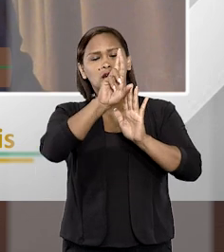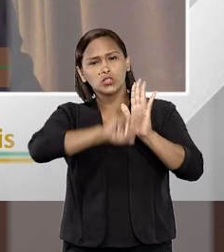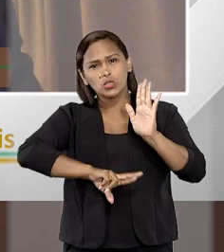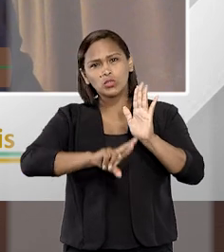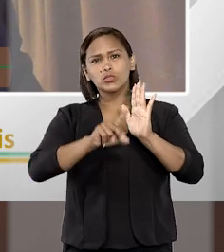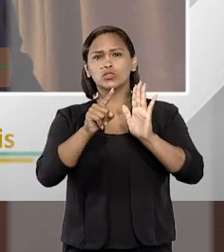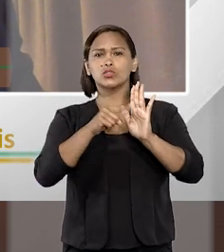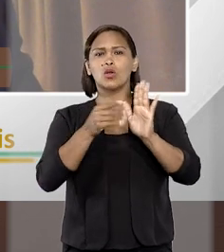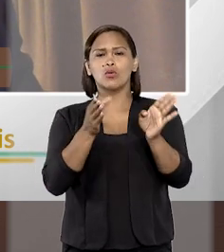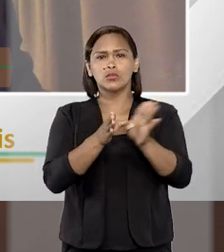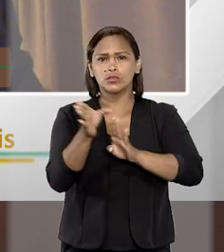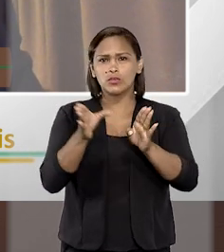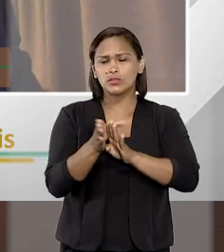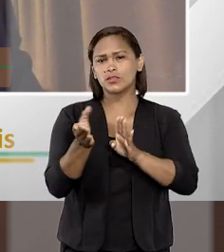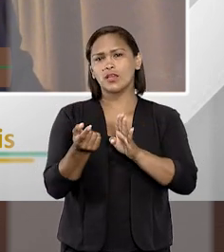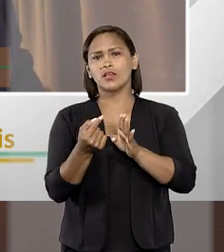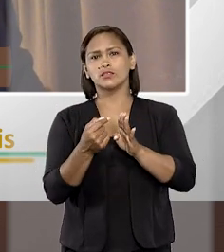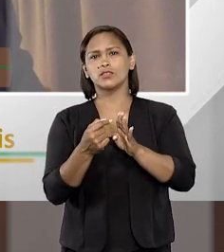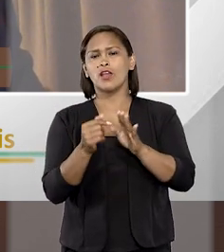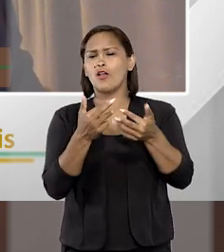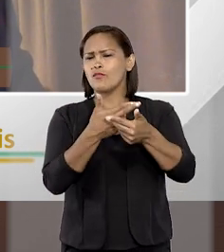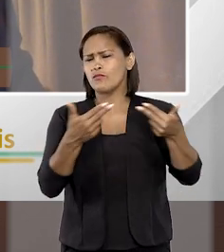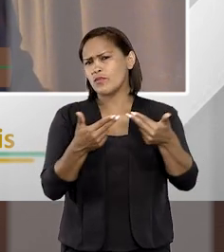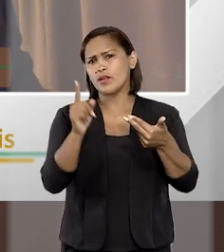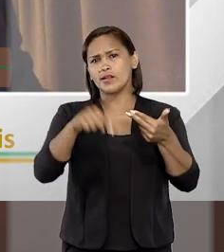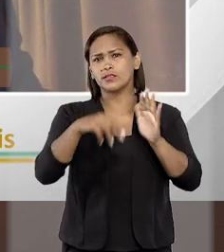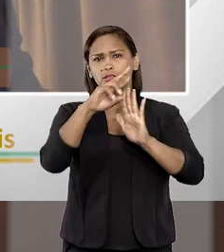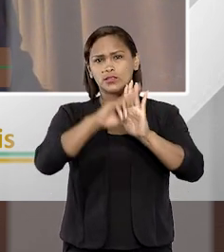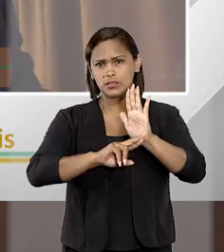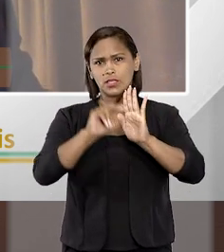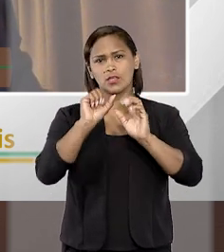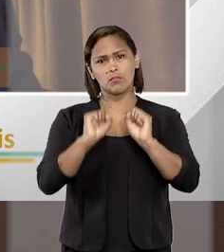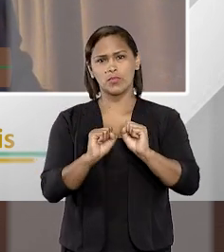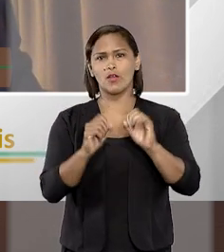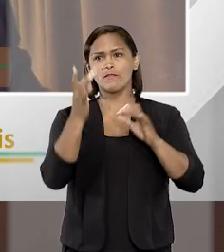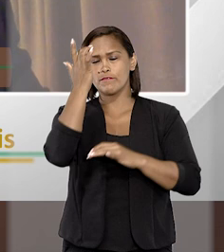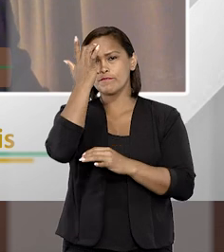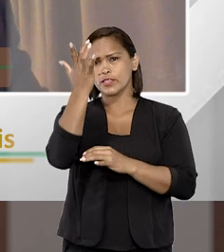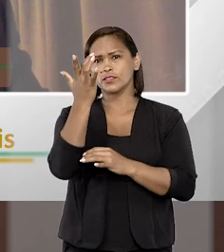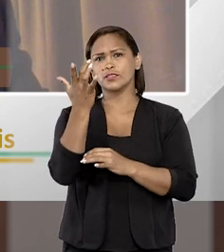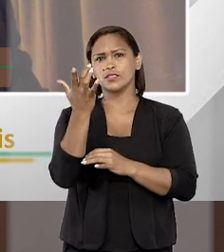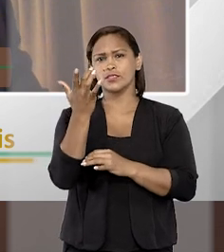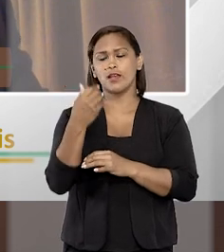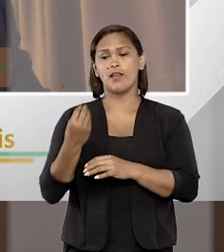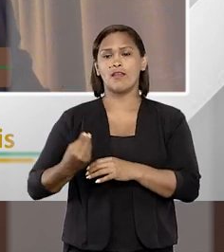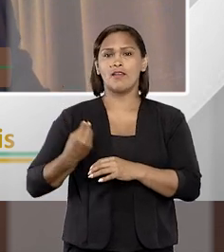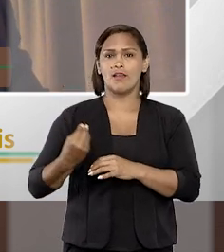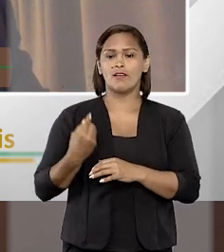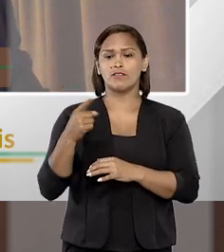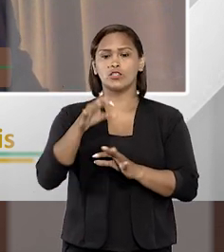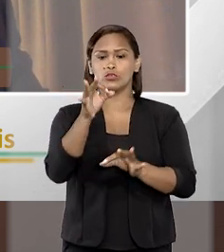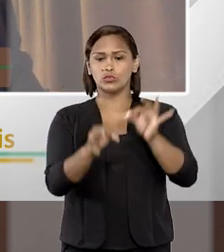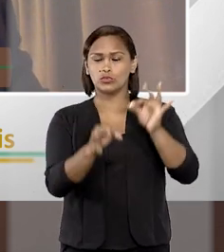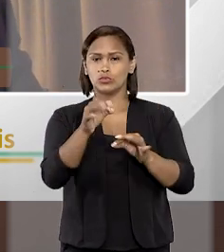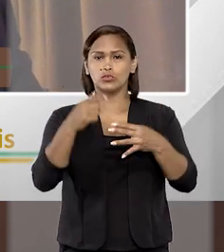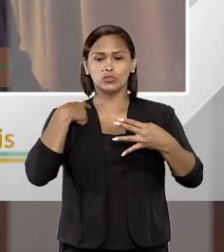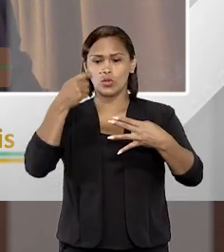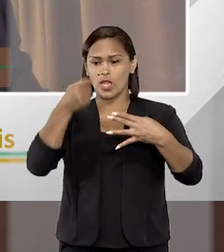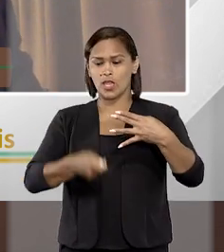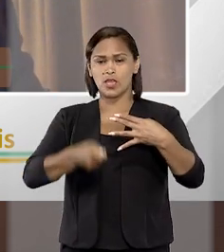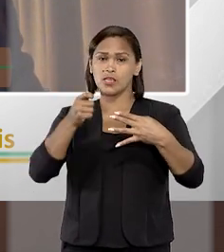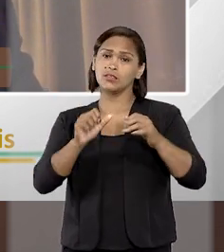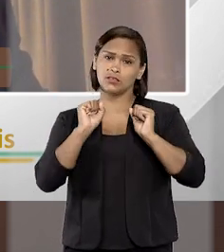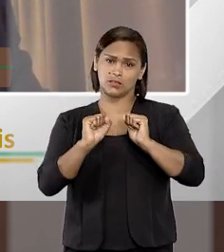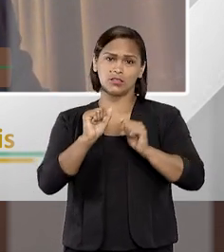resoluções recomendações enfim regulamentos que facilitem a vida do juiz e